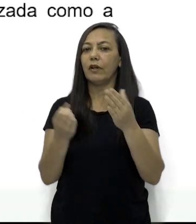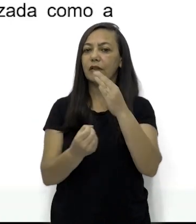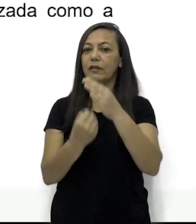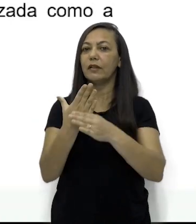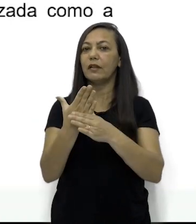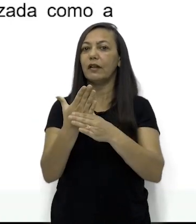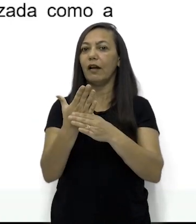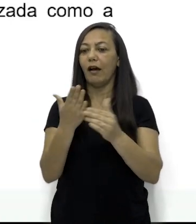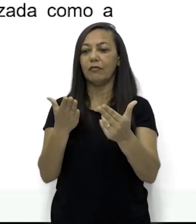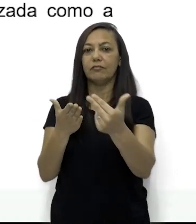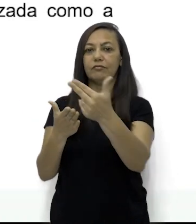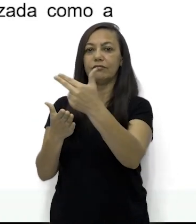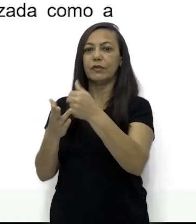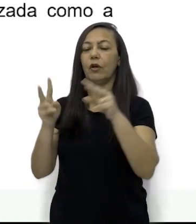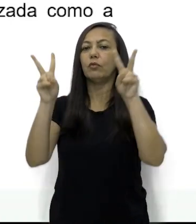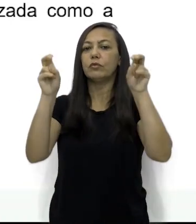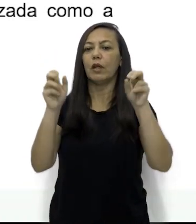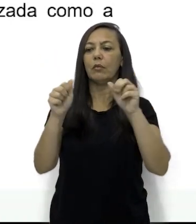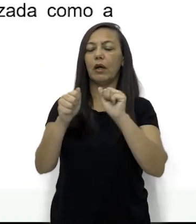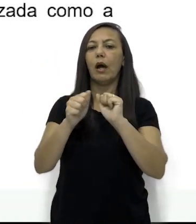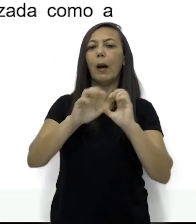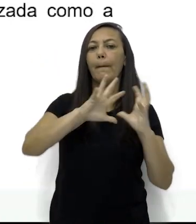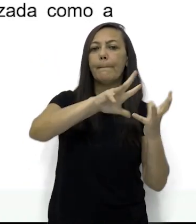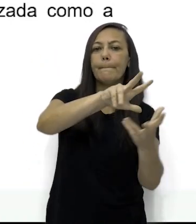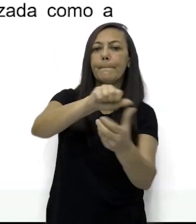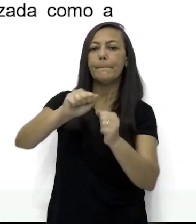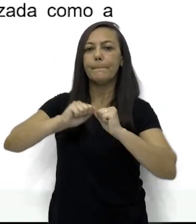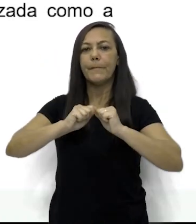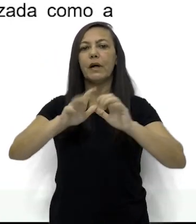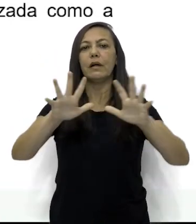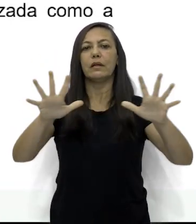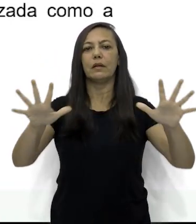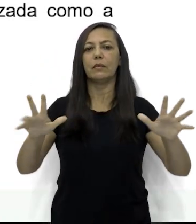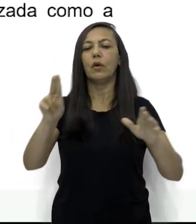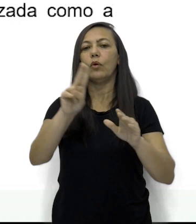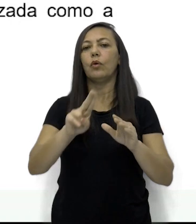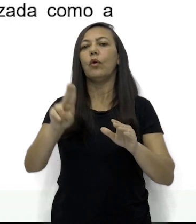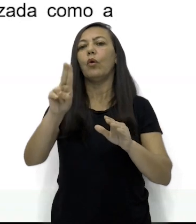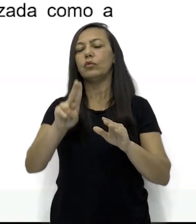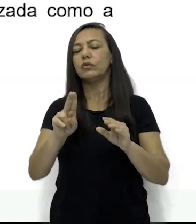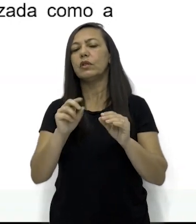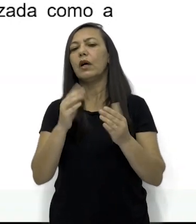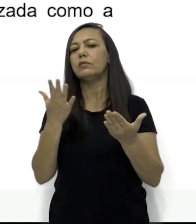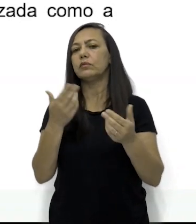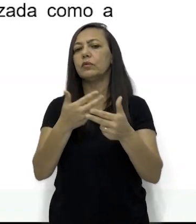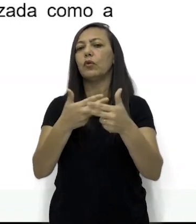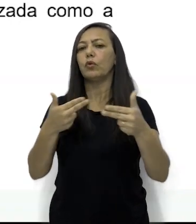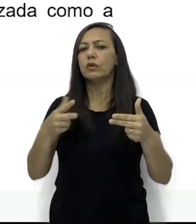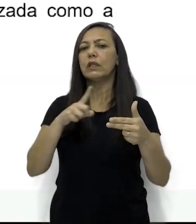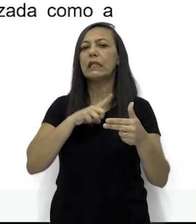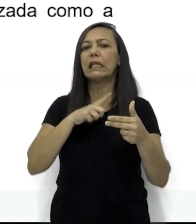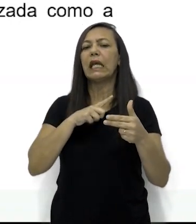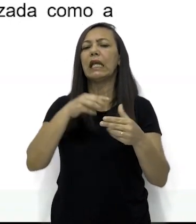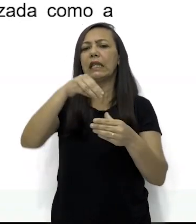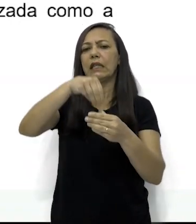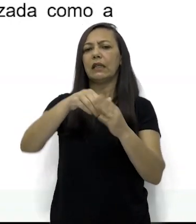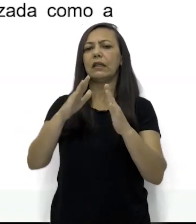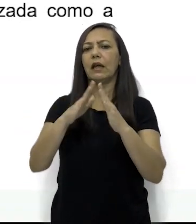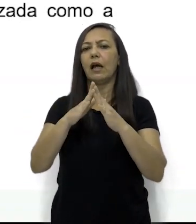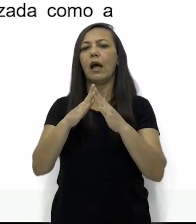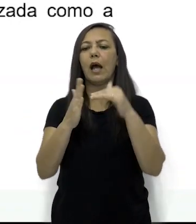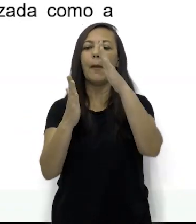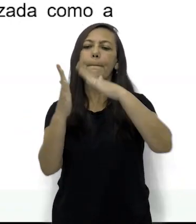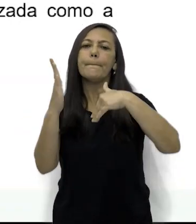nossa obra de arte? Com o tema Pandemia, crie sua obra de arte, utilizando os materiais que você já dispõe em casa,